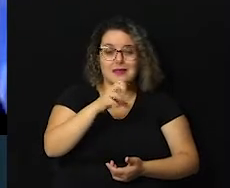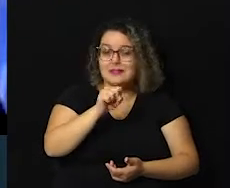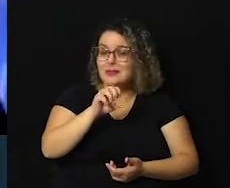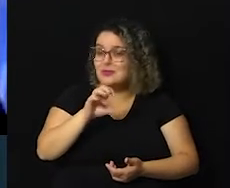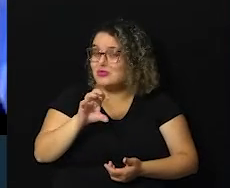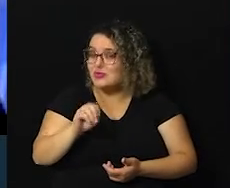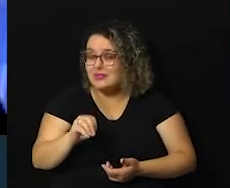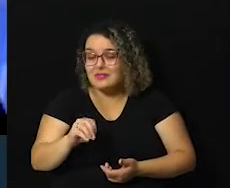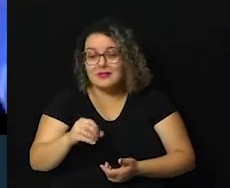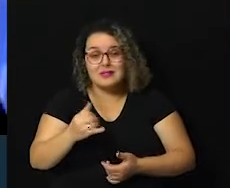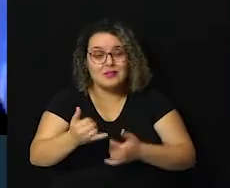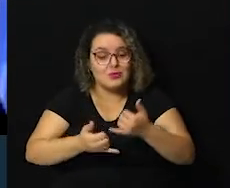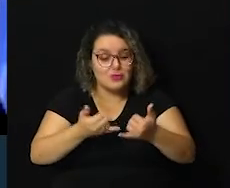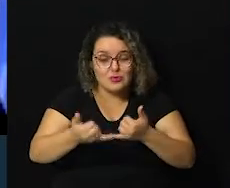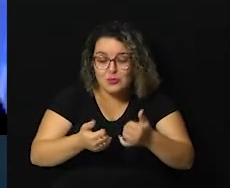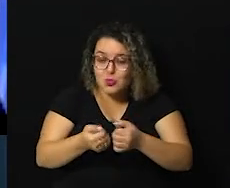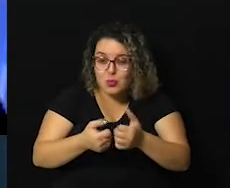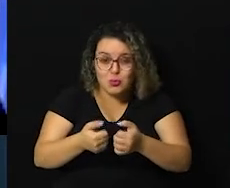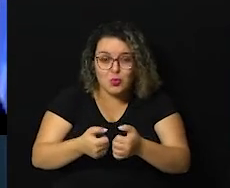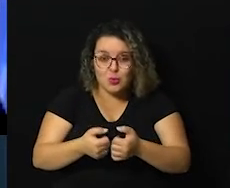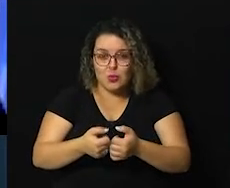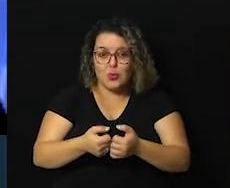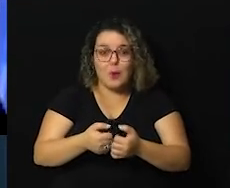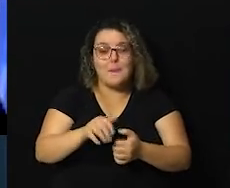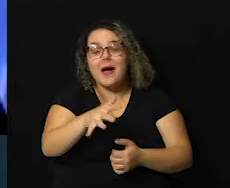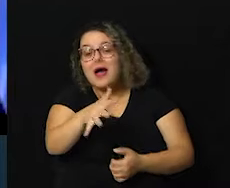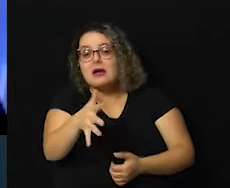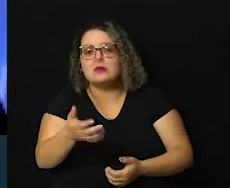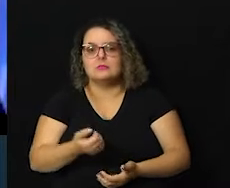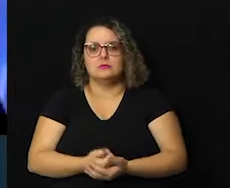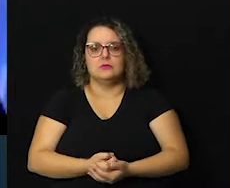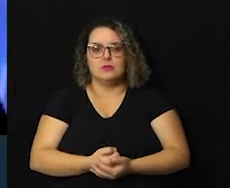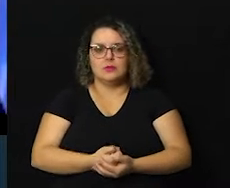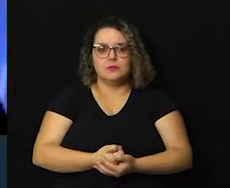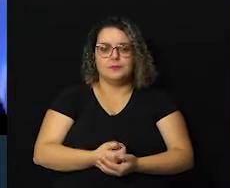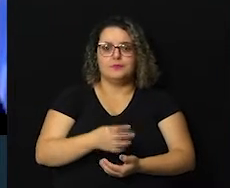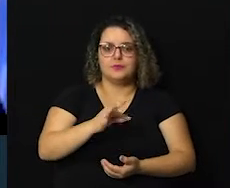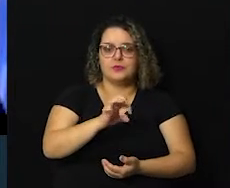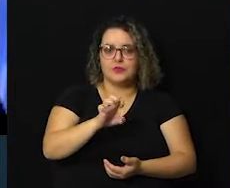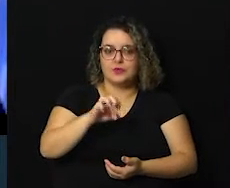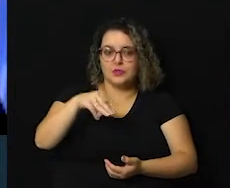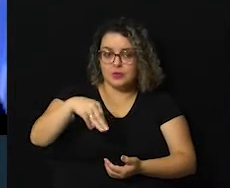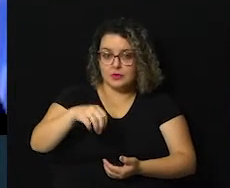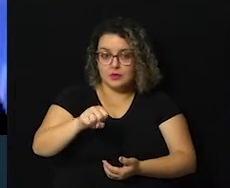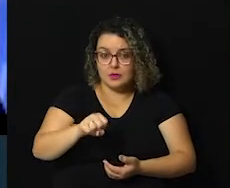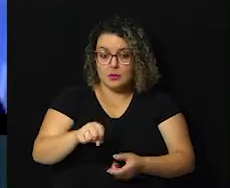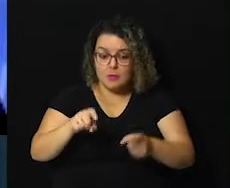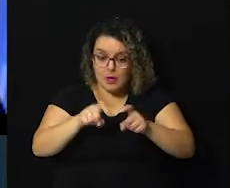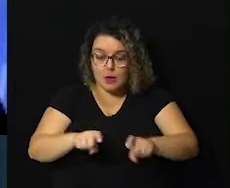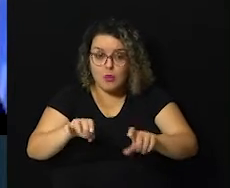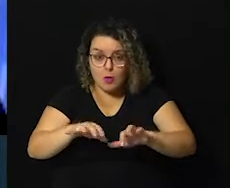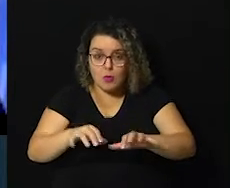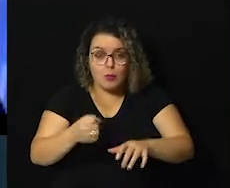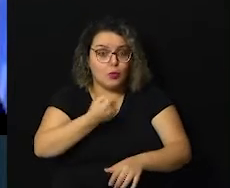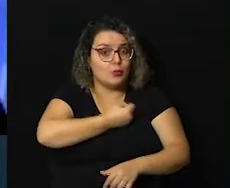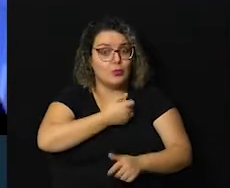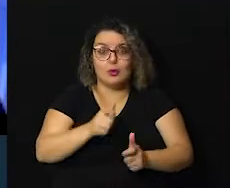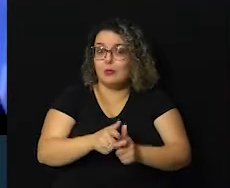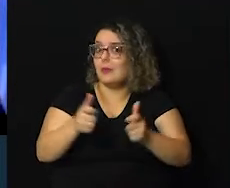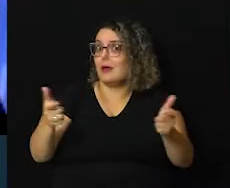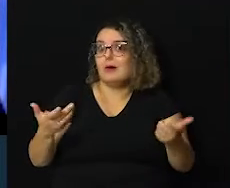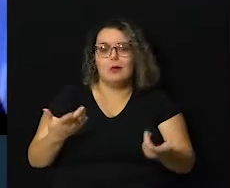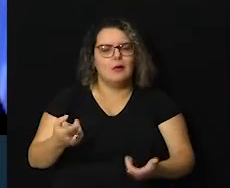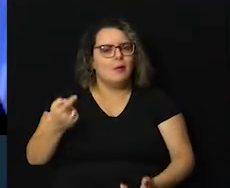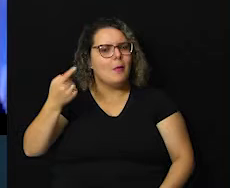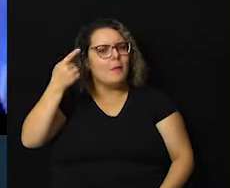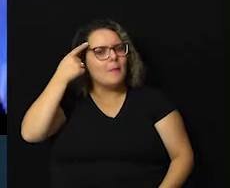em média se a gente for para este fim que a plataforma de lançamento de jogos para pc Esse número é ainda